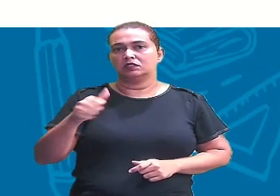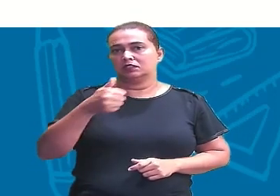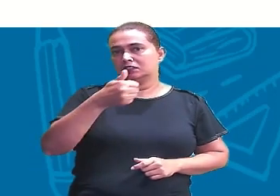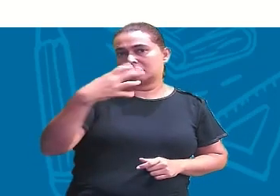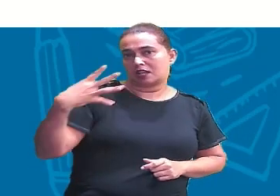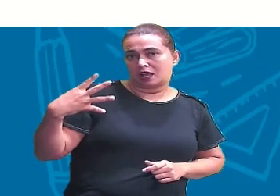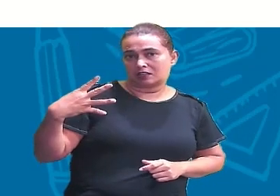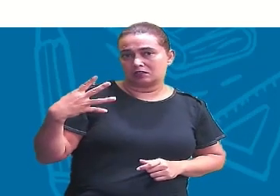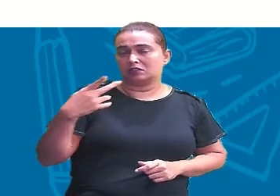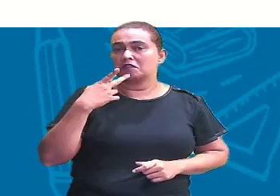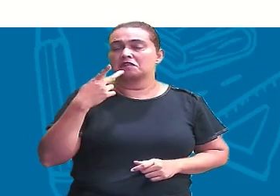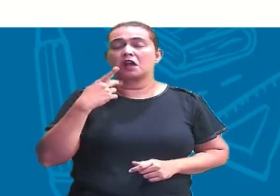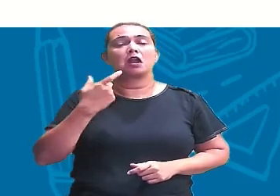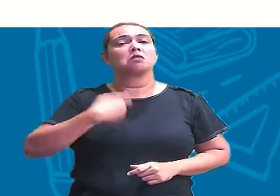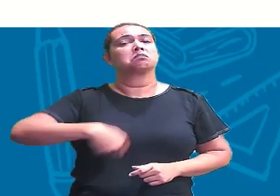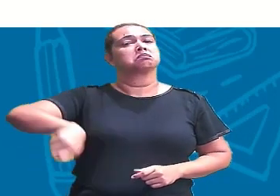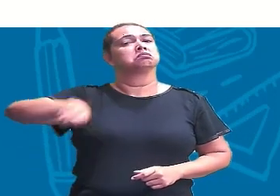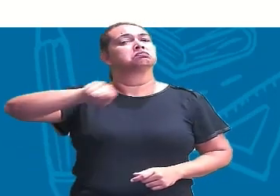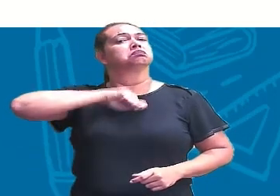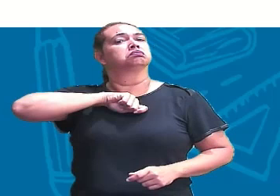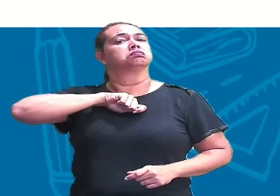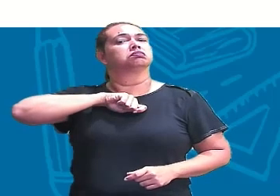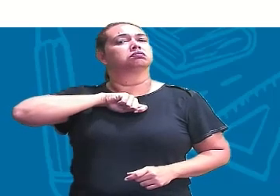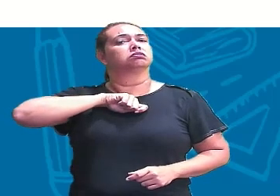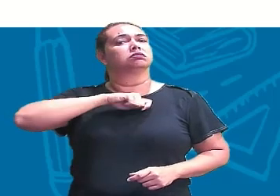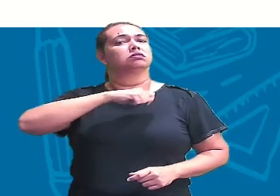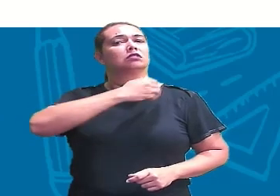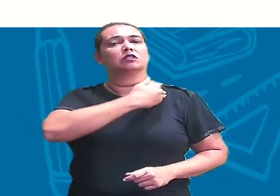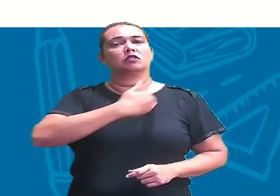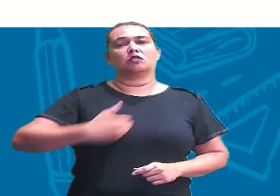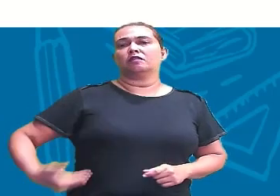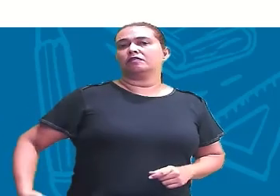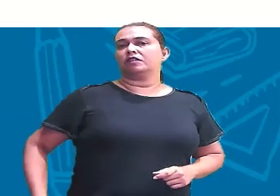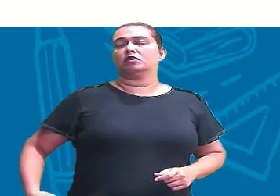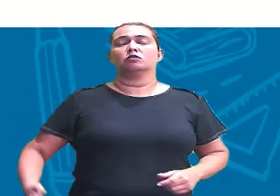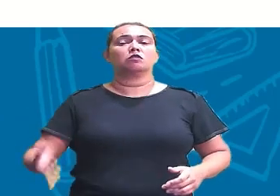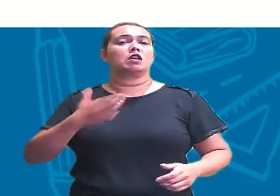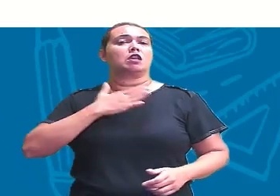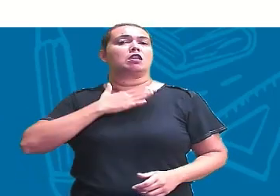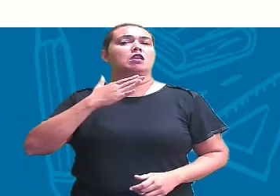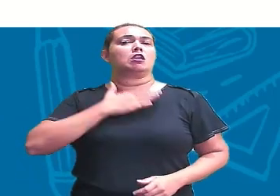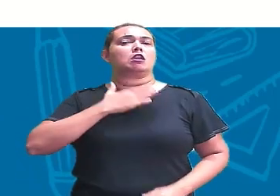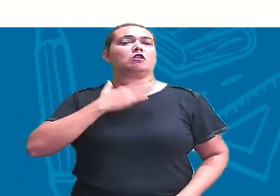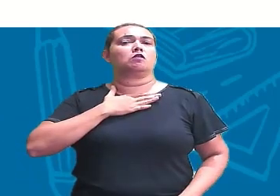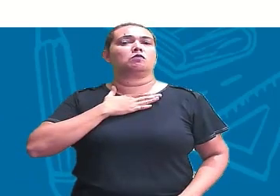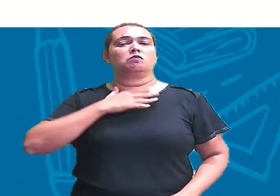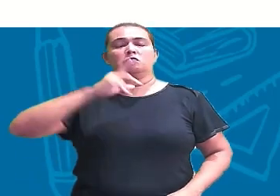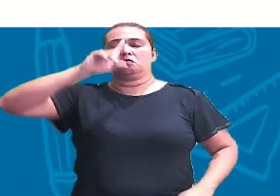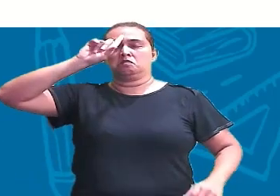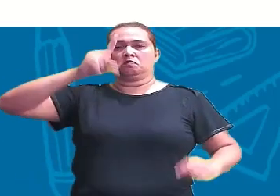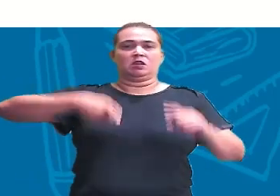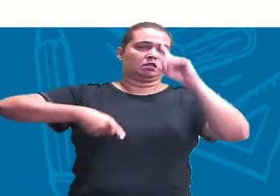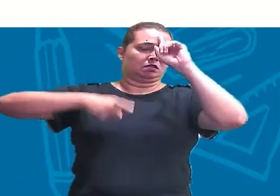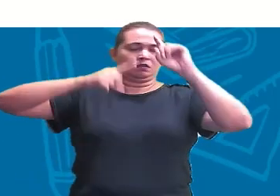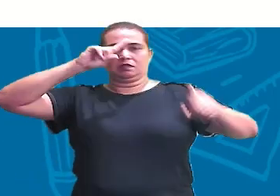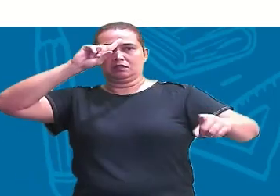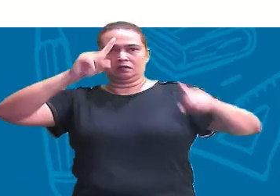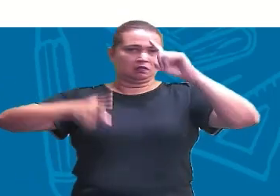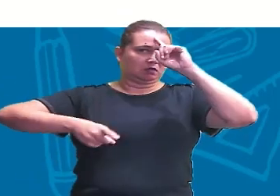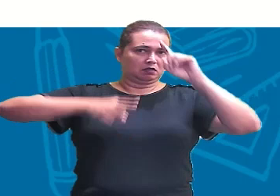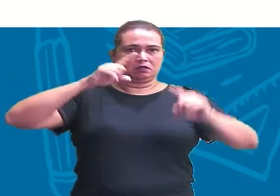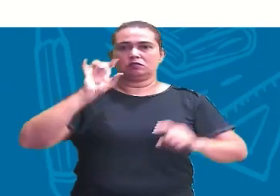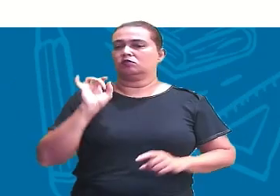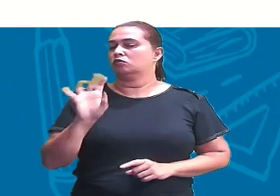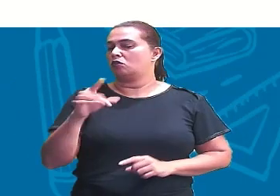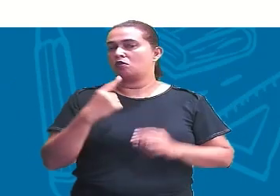Ele dizendo que o governo é uma pessoa só, é ele apenas. Tá? Então essa era a forma de governo que existia na França. Outra